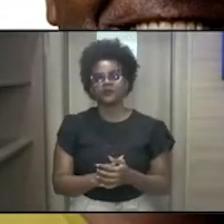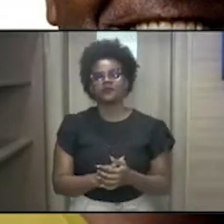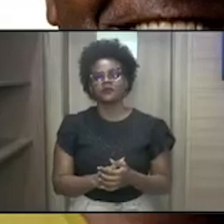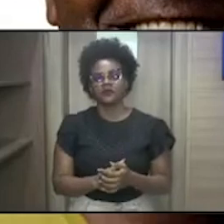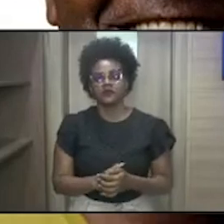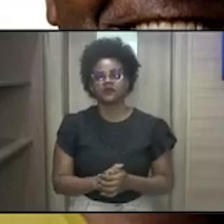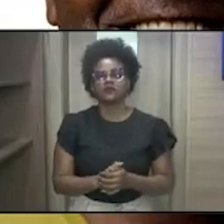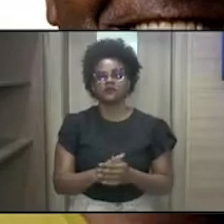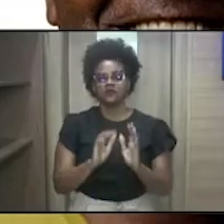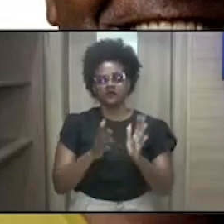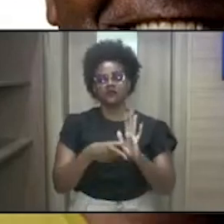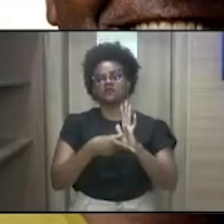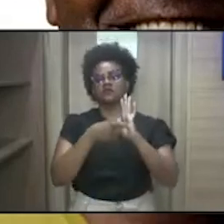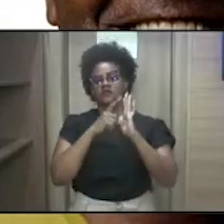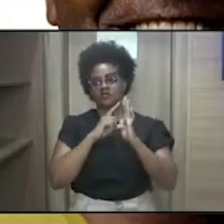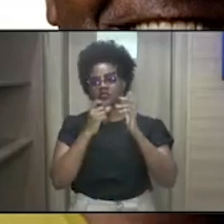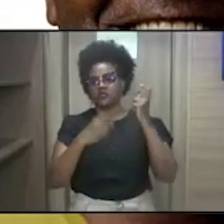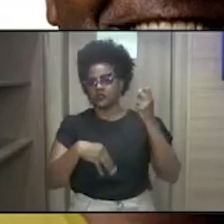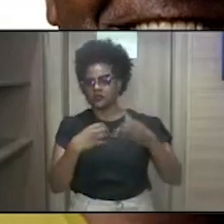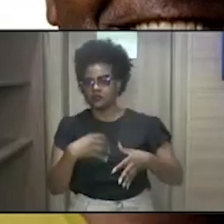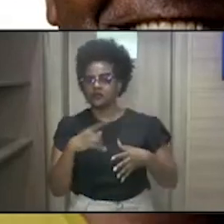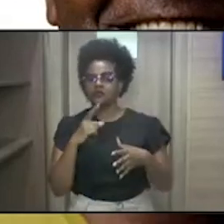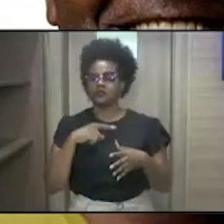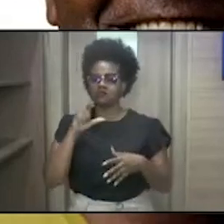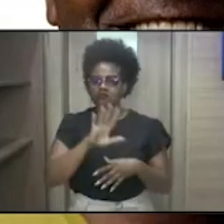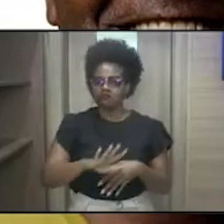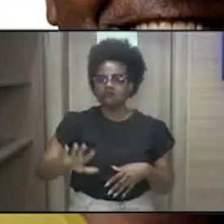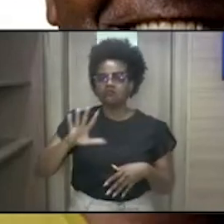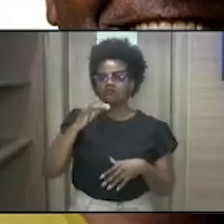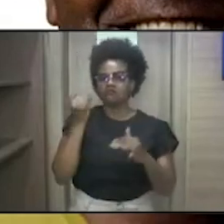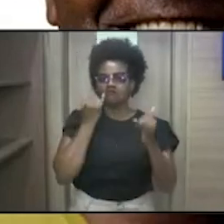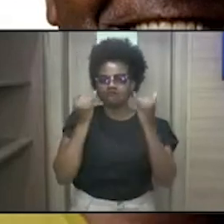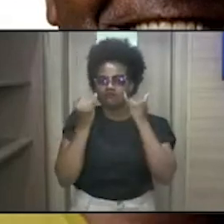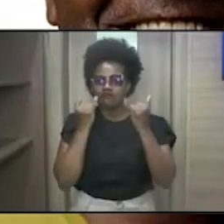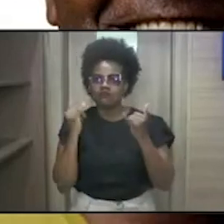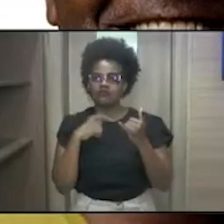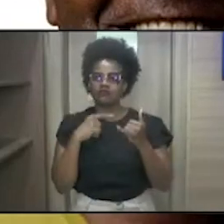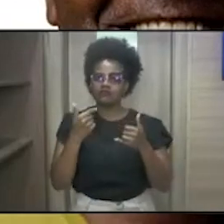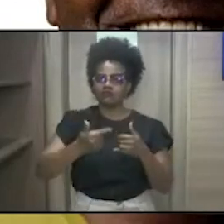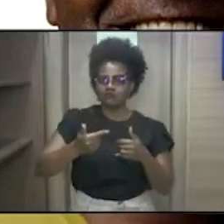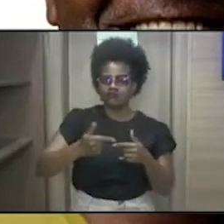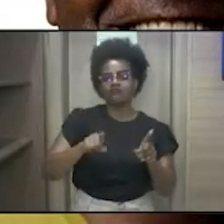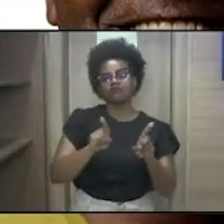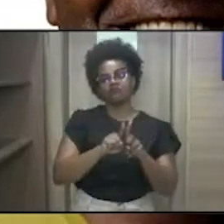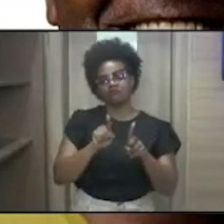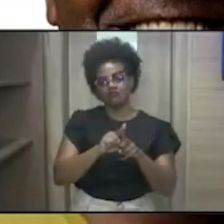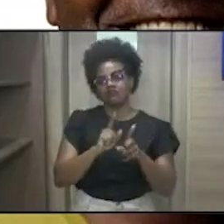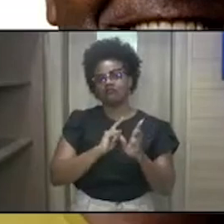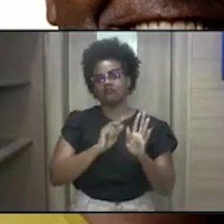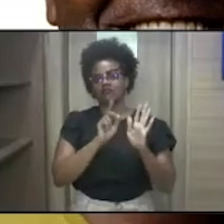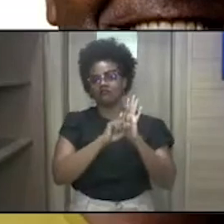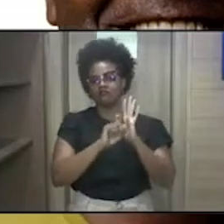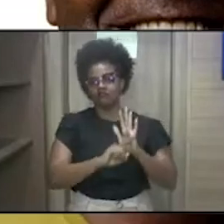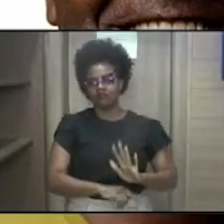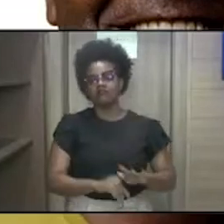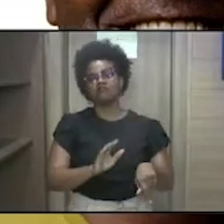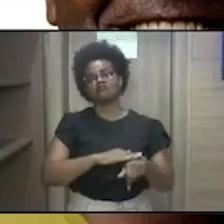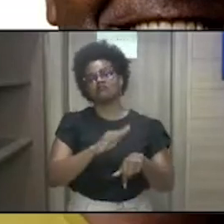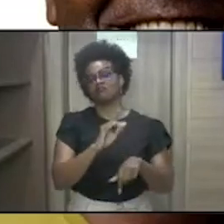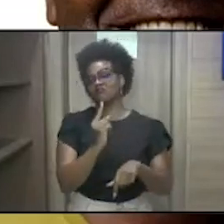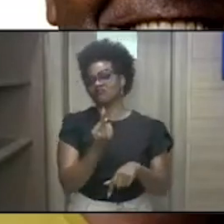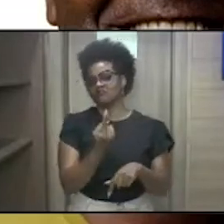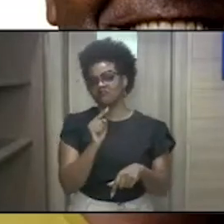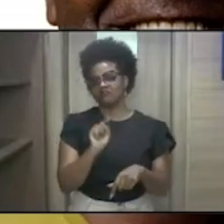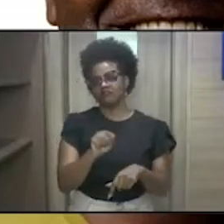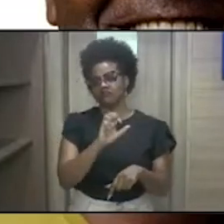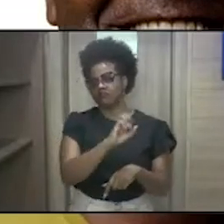como Soninha já trouxe, né, o panorama dos dados secundários e também do questionário, que a gente teve mais de